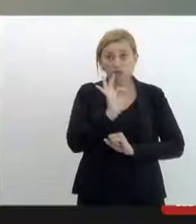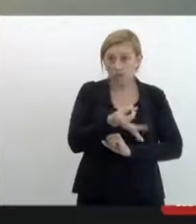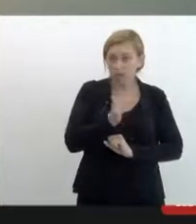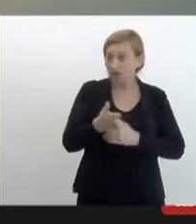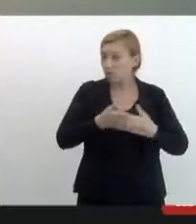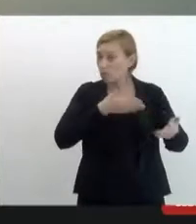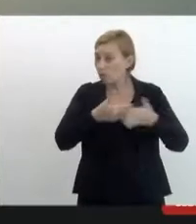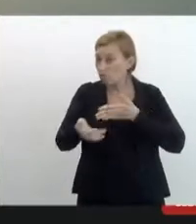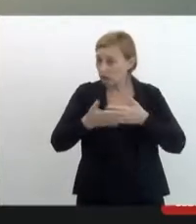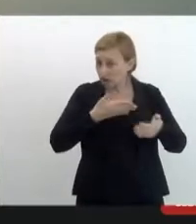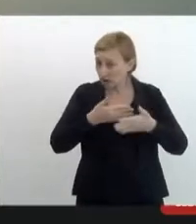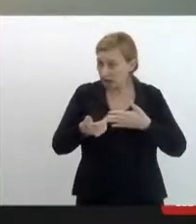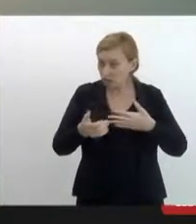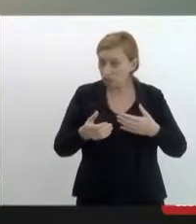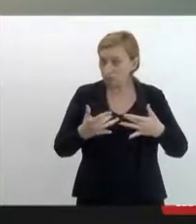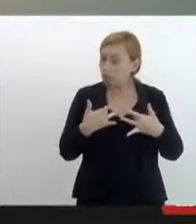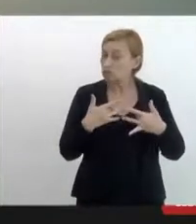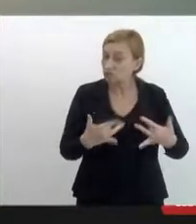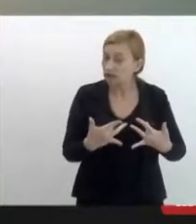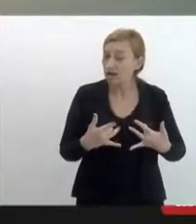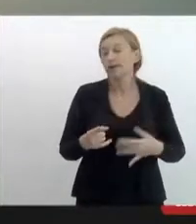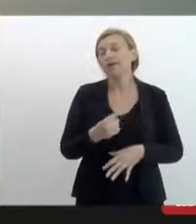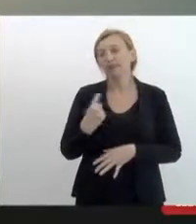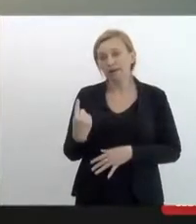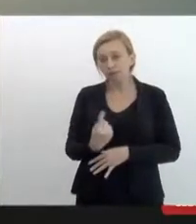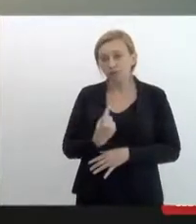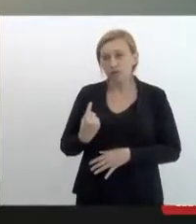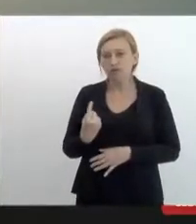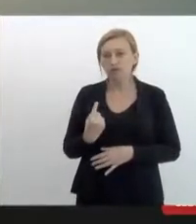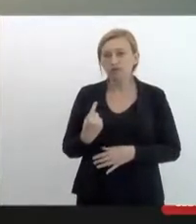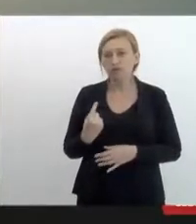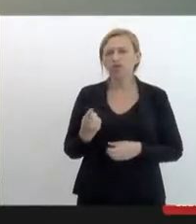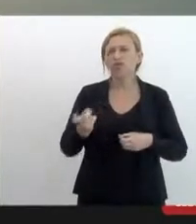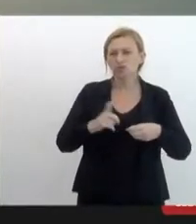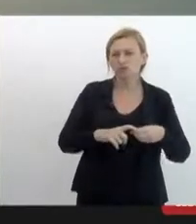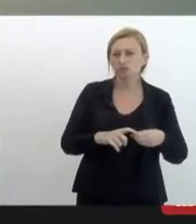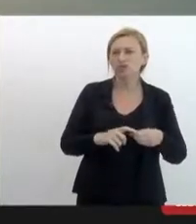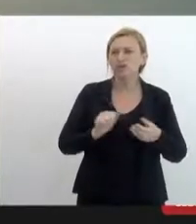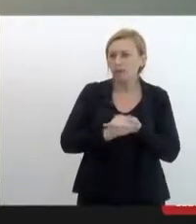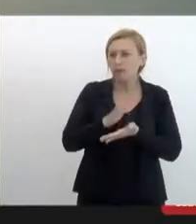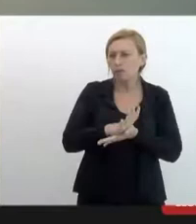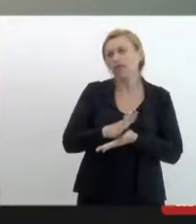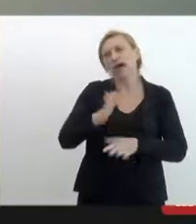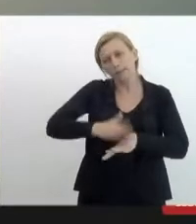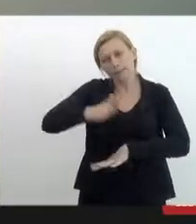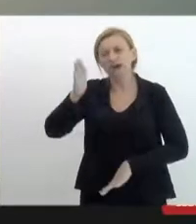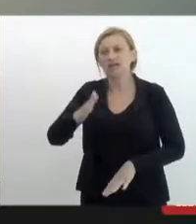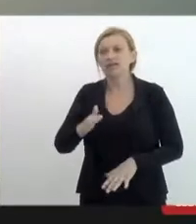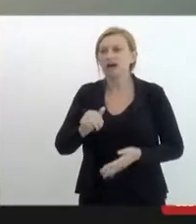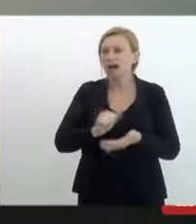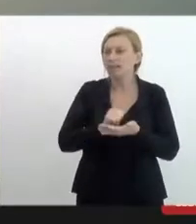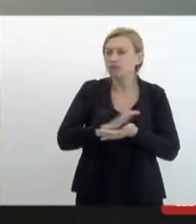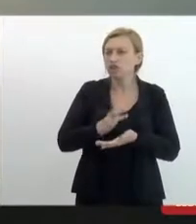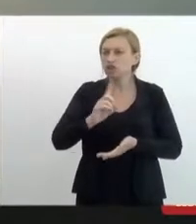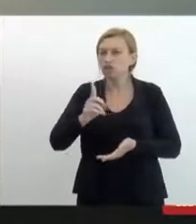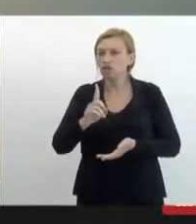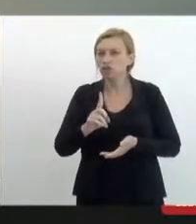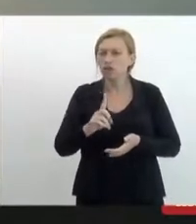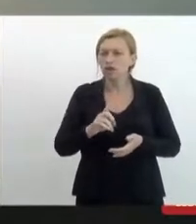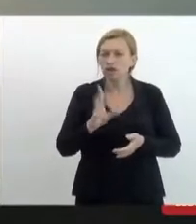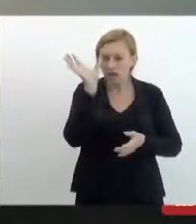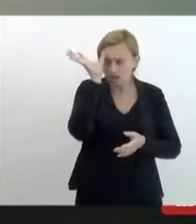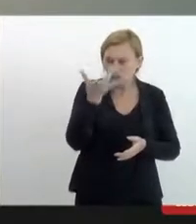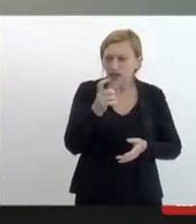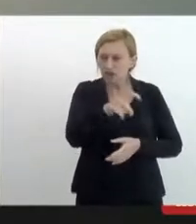um deles responder de forma solidária, para nós, no caso de consórcio, deveria ter uma multa ainda maior. Se a multa de não atendimento, sei lá, é X, se